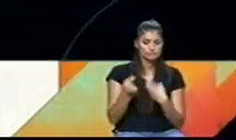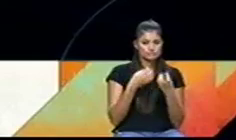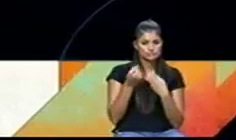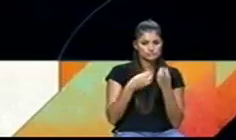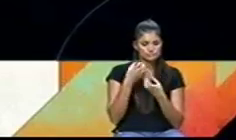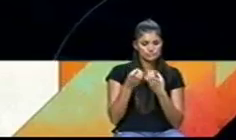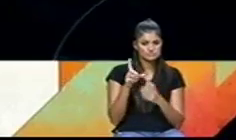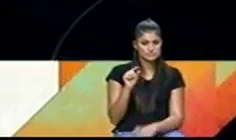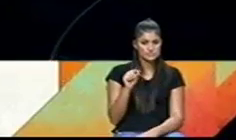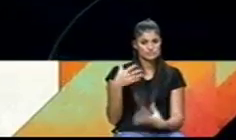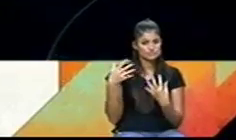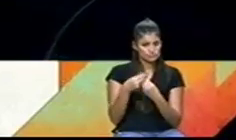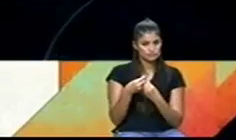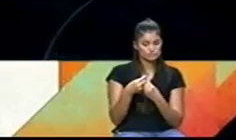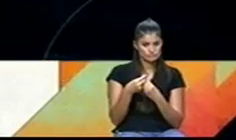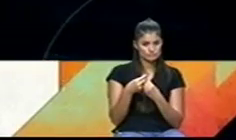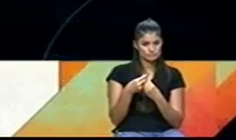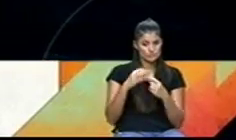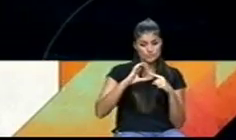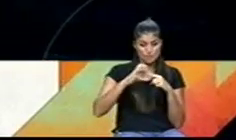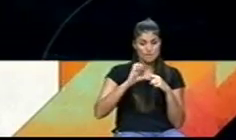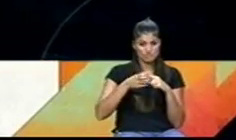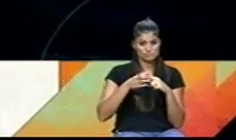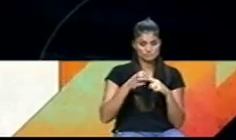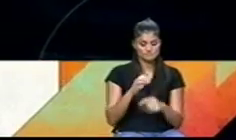E vamos adicionar seguidamente os cogumelos.